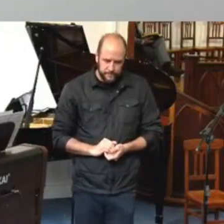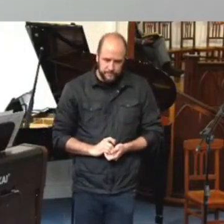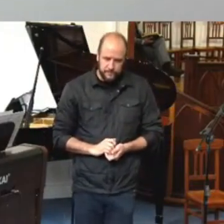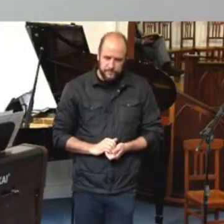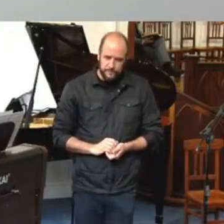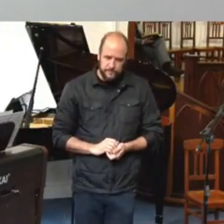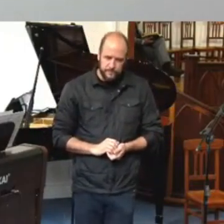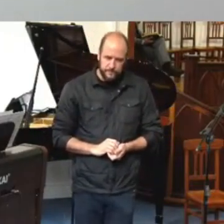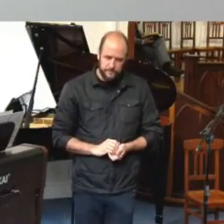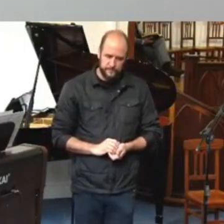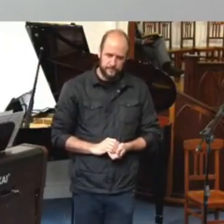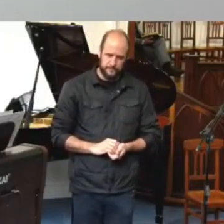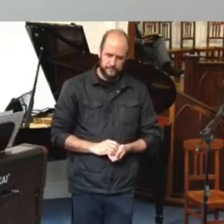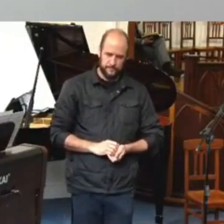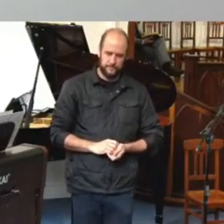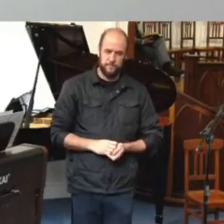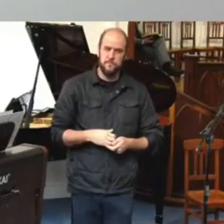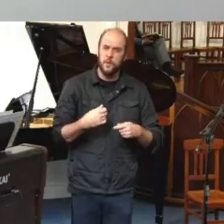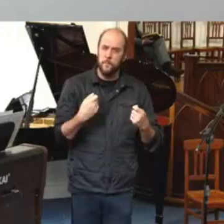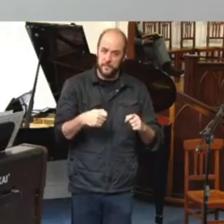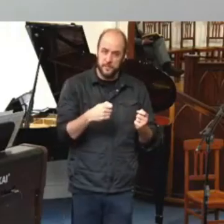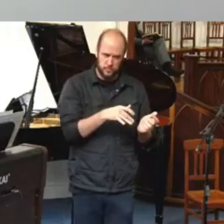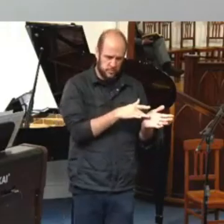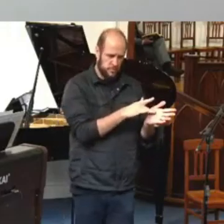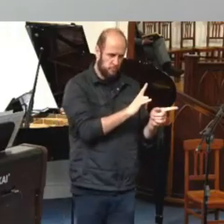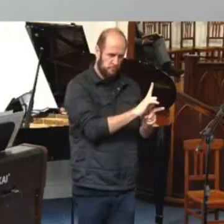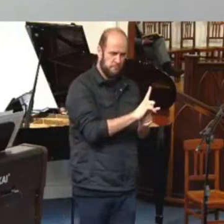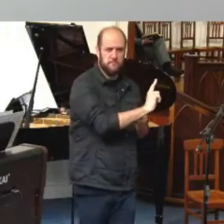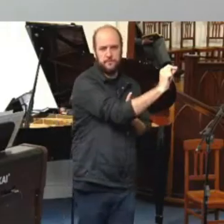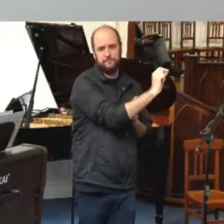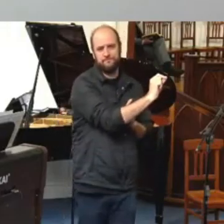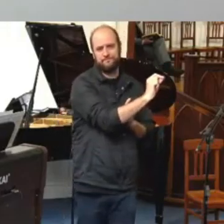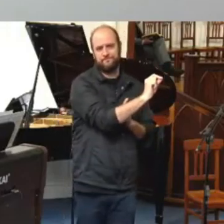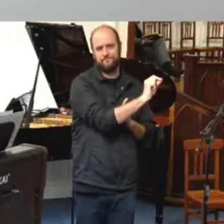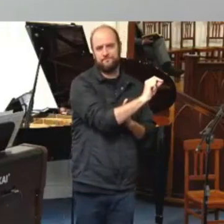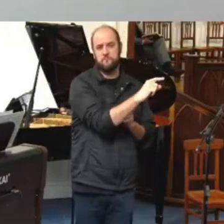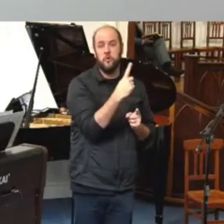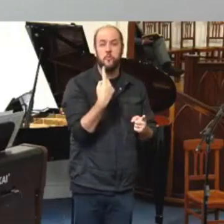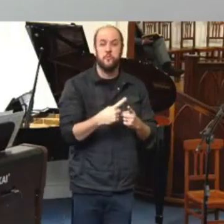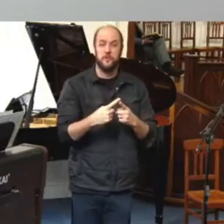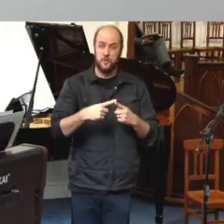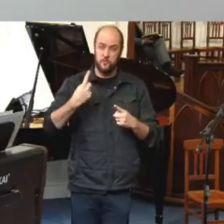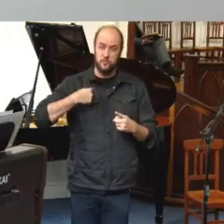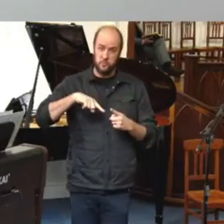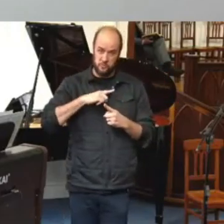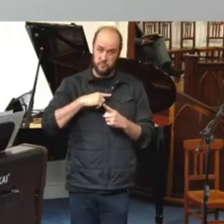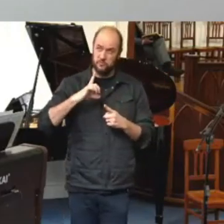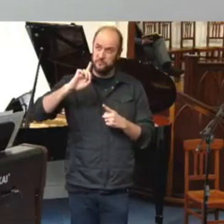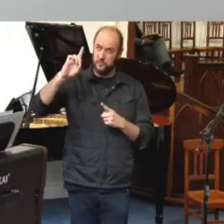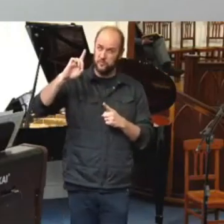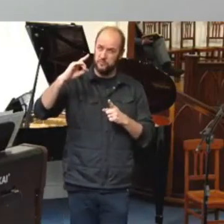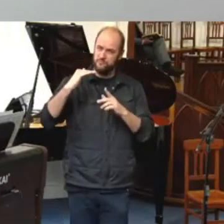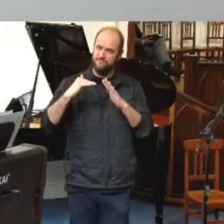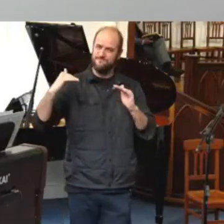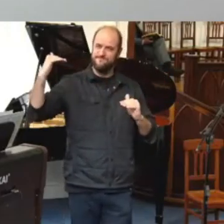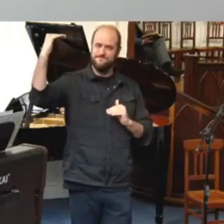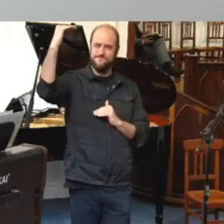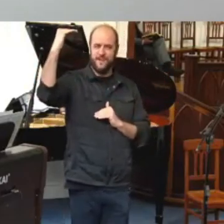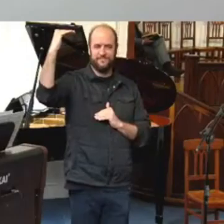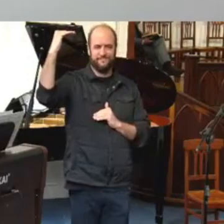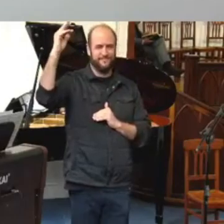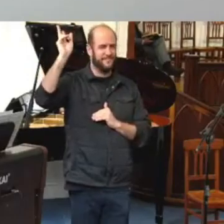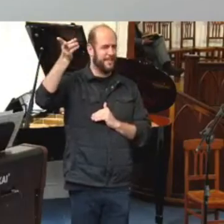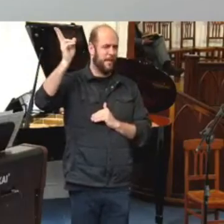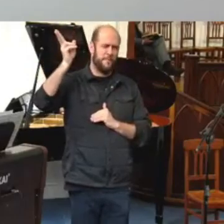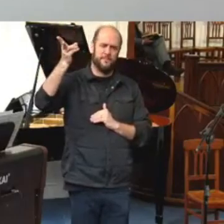eles precisavam fugir, porque maior é o que está em nós do que o que está no mundo. Porque eu sei